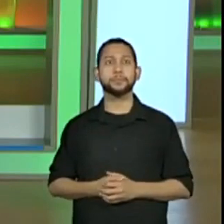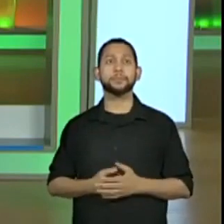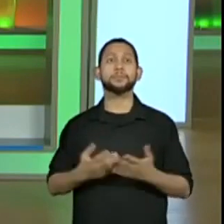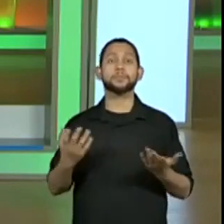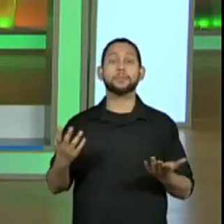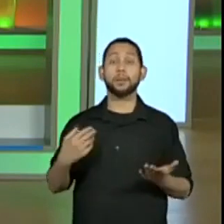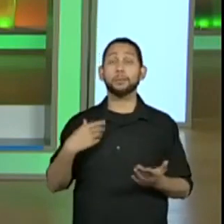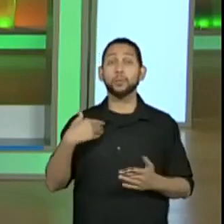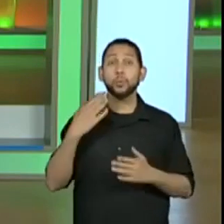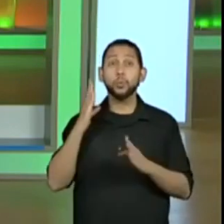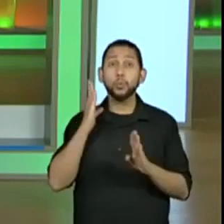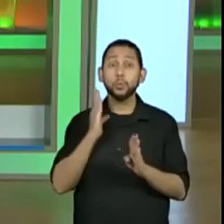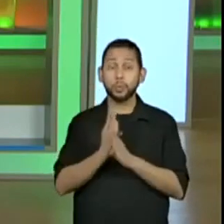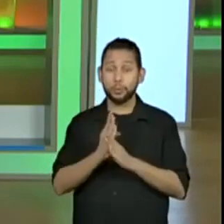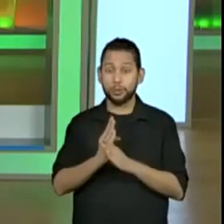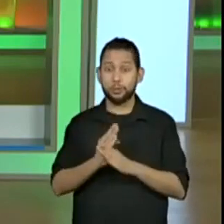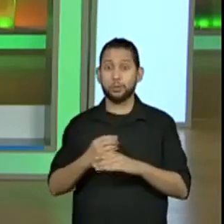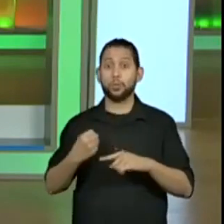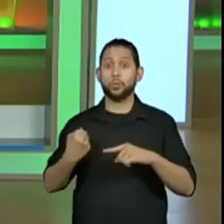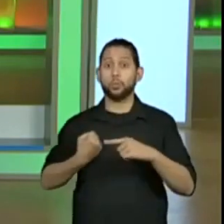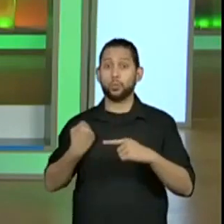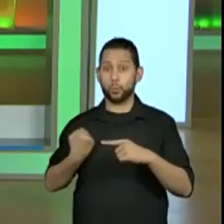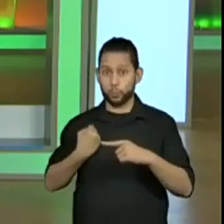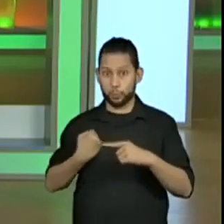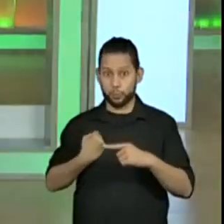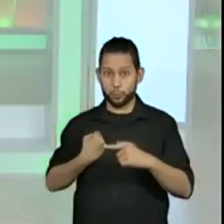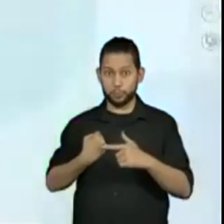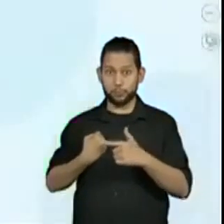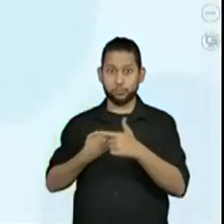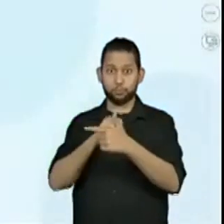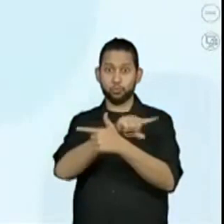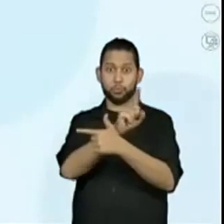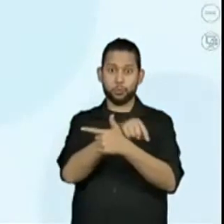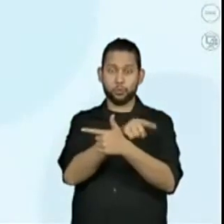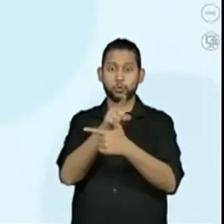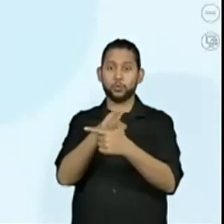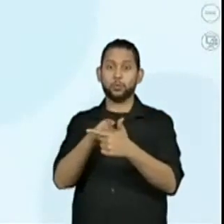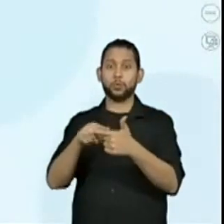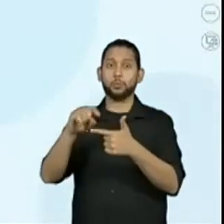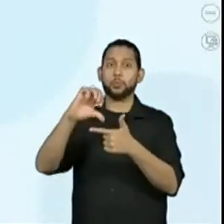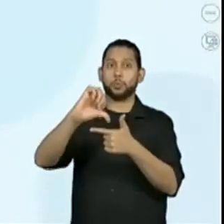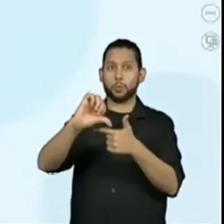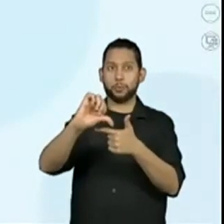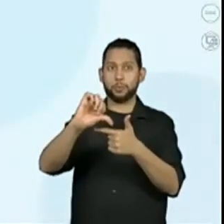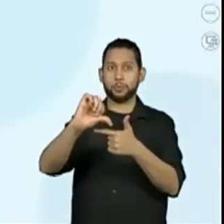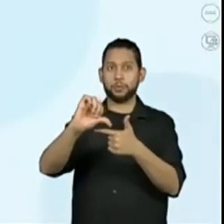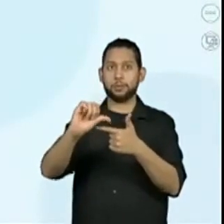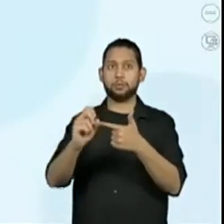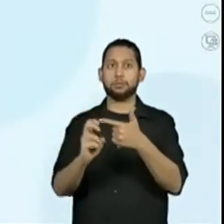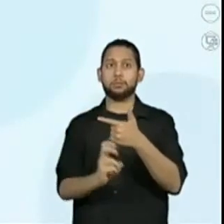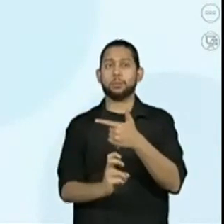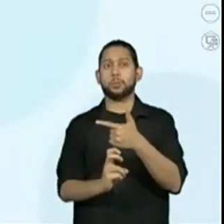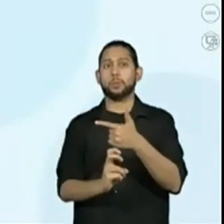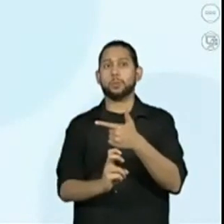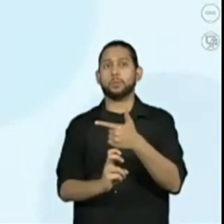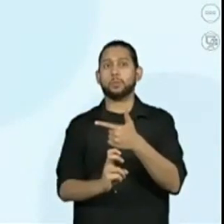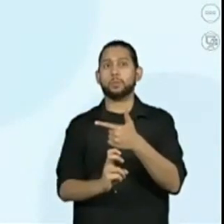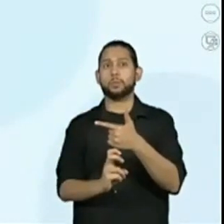Um número dividido por 9, que é igual a